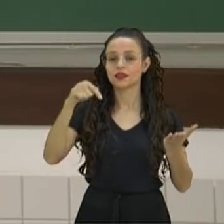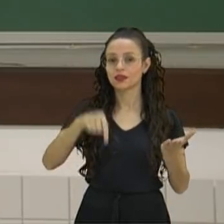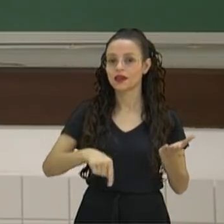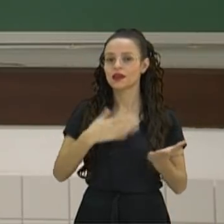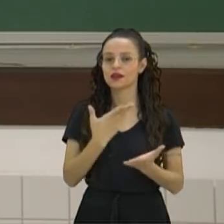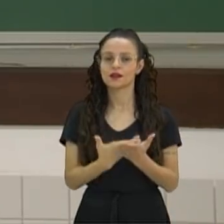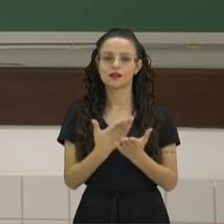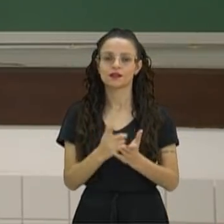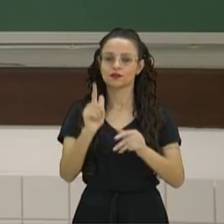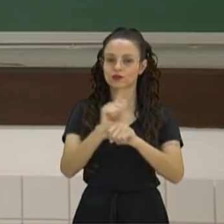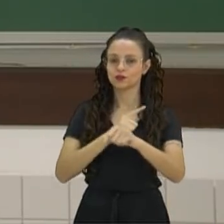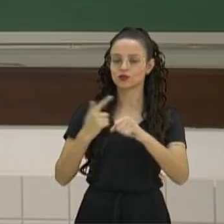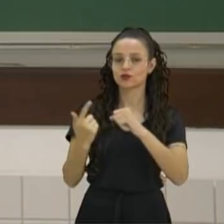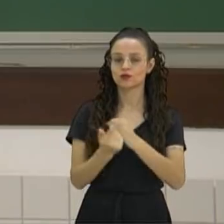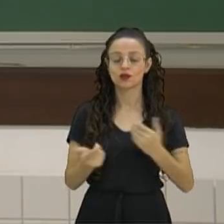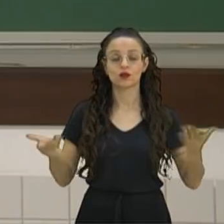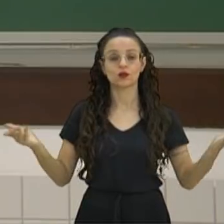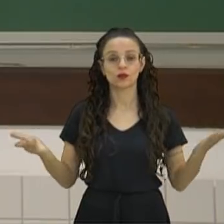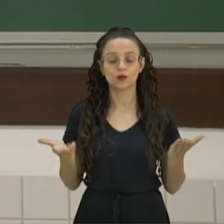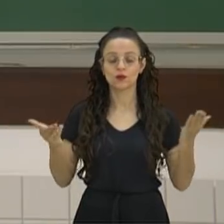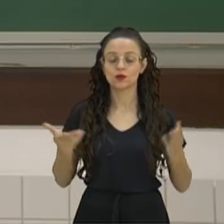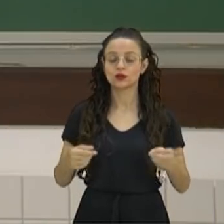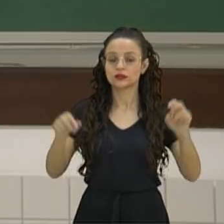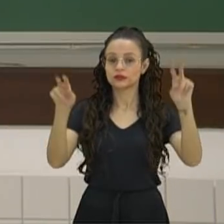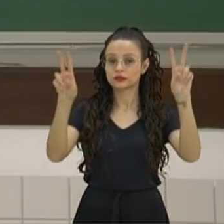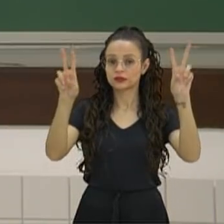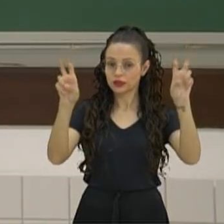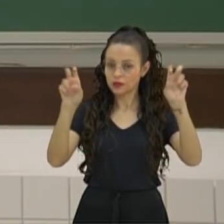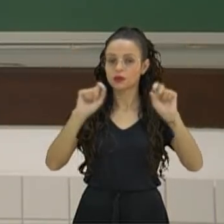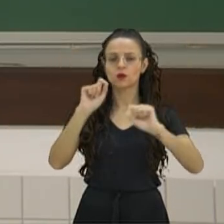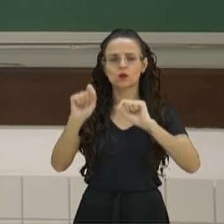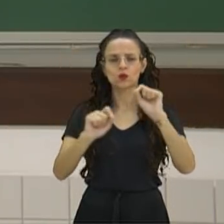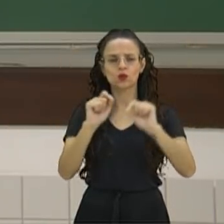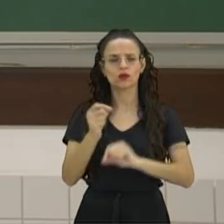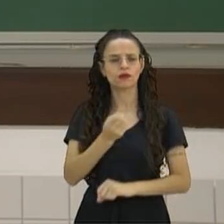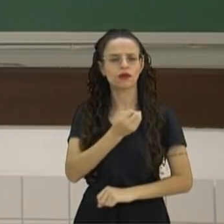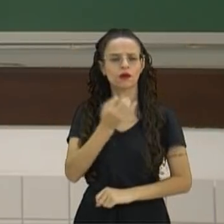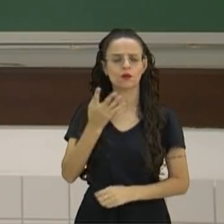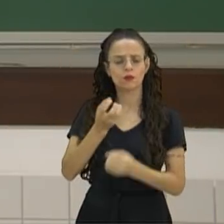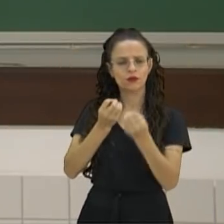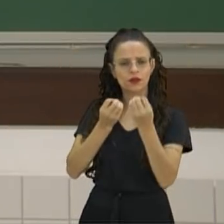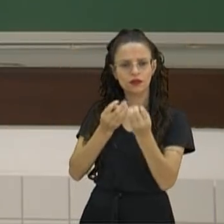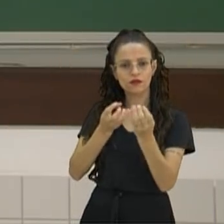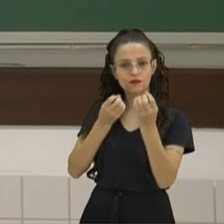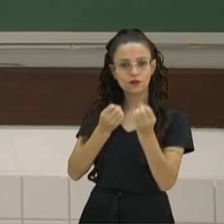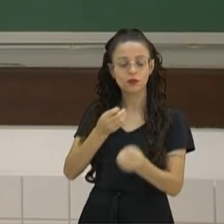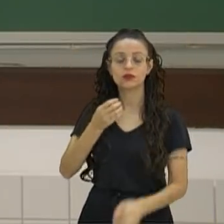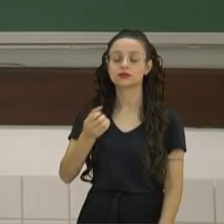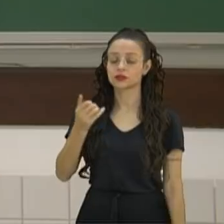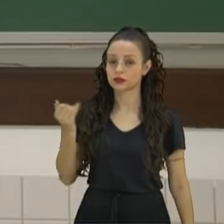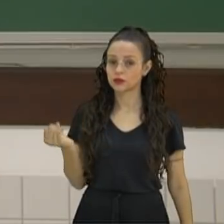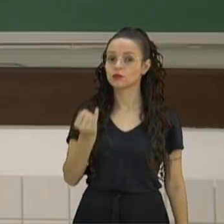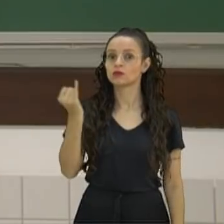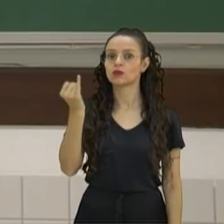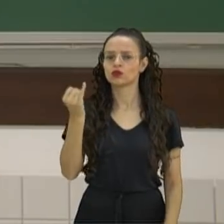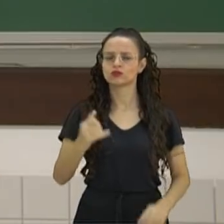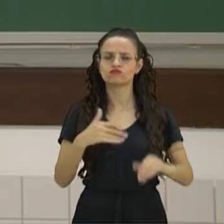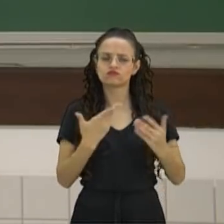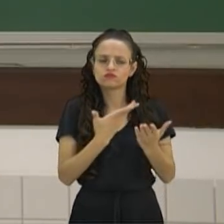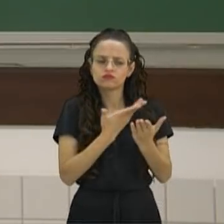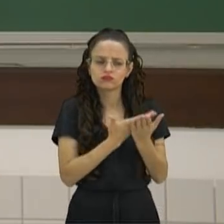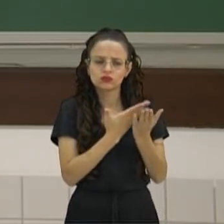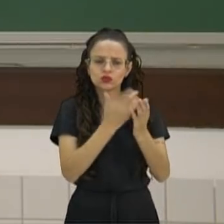de geografia e hoje a gente vai trabalhar algumas informações bem importantes quando você estuda